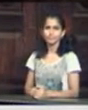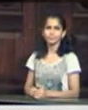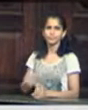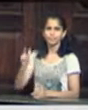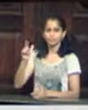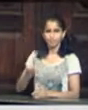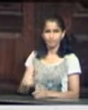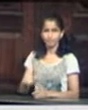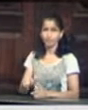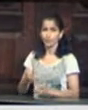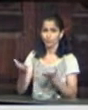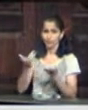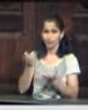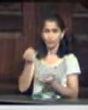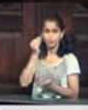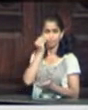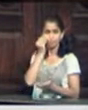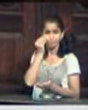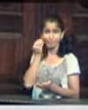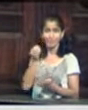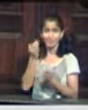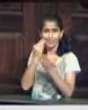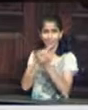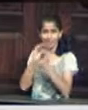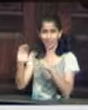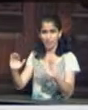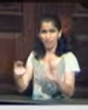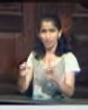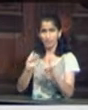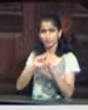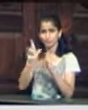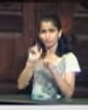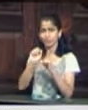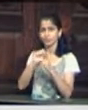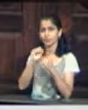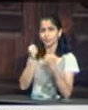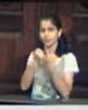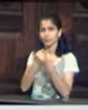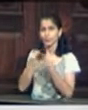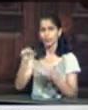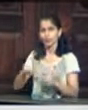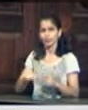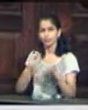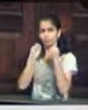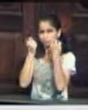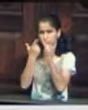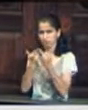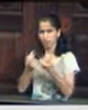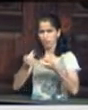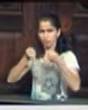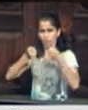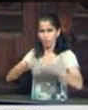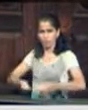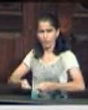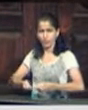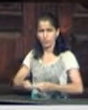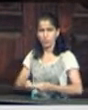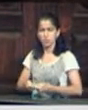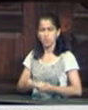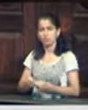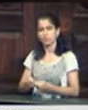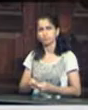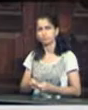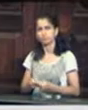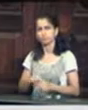de tentar acabar com o aluguel social, que felizmente hoje a Assembleia, num gesto forte, num gesto grandioso,